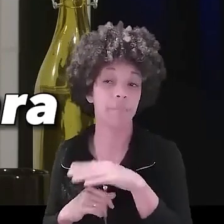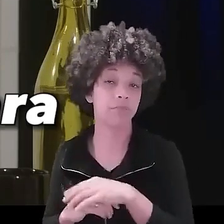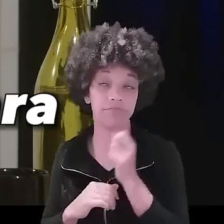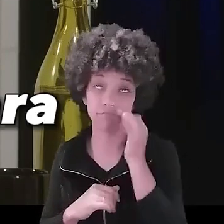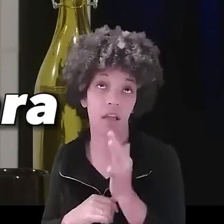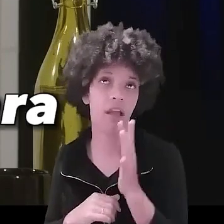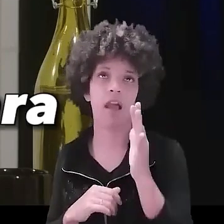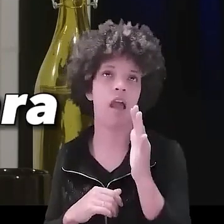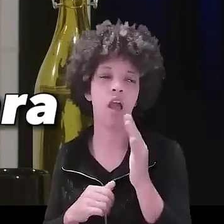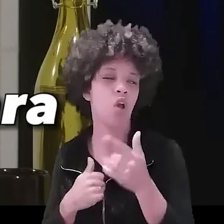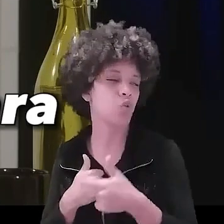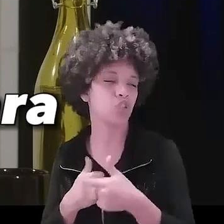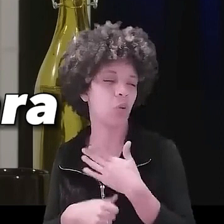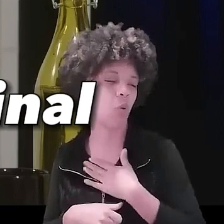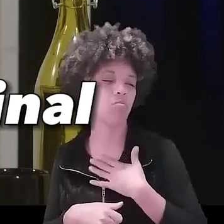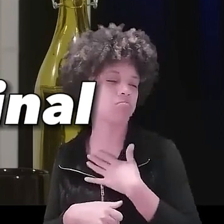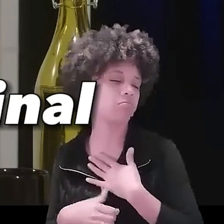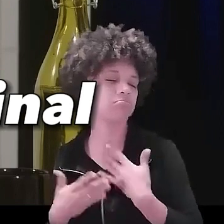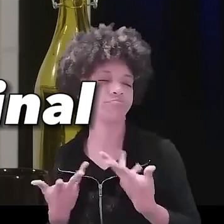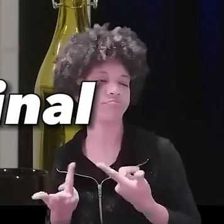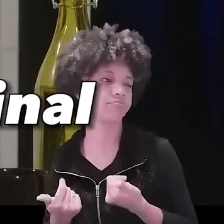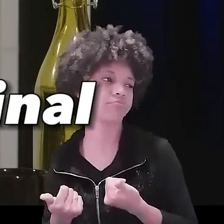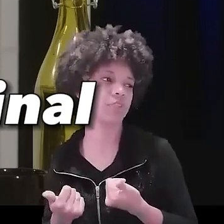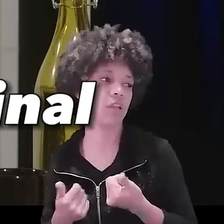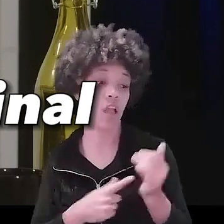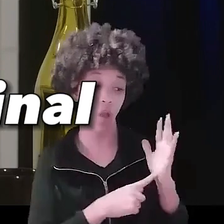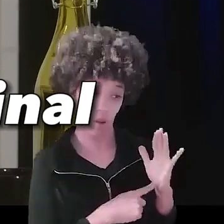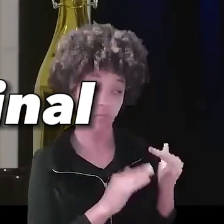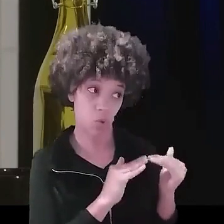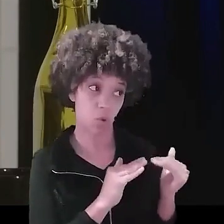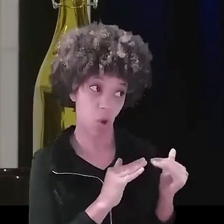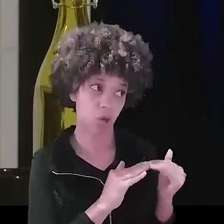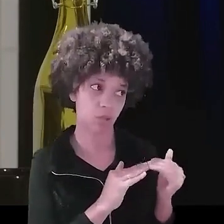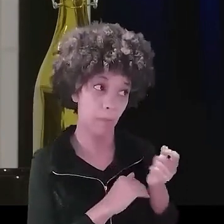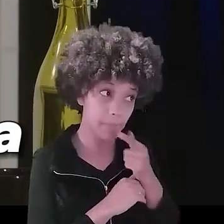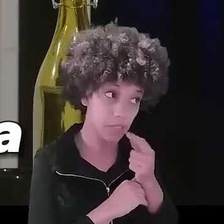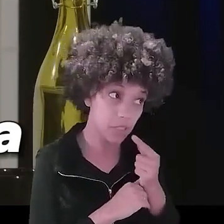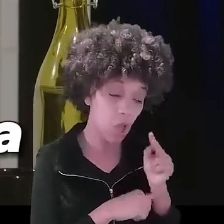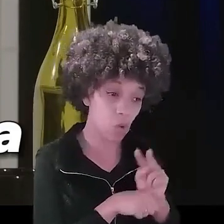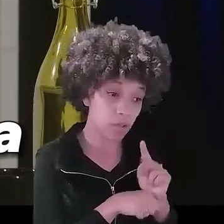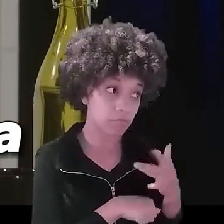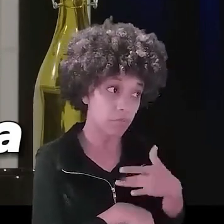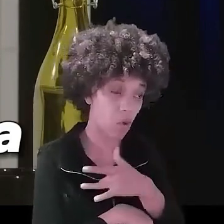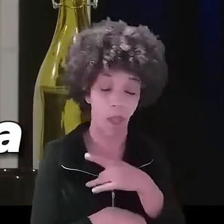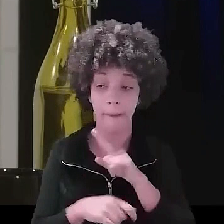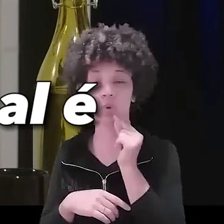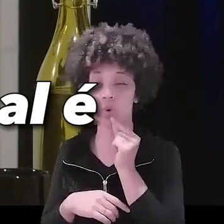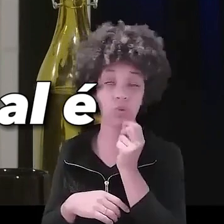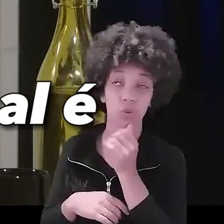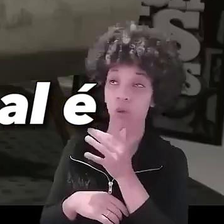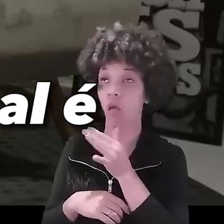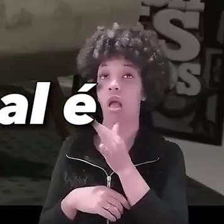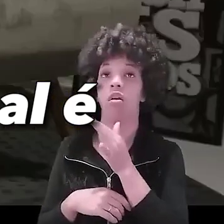como planta recreativa, para dar um barato e curtir. Então, tirando da parte medicinal, maconha, concordo totalmente. Uso como forma recreativa.